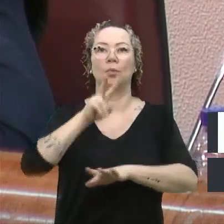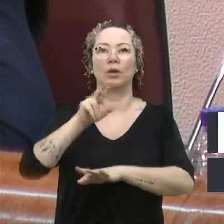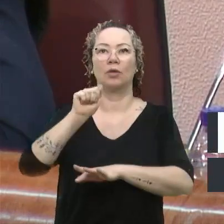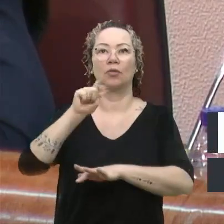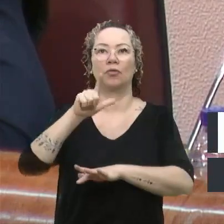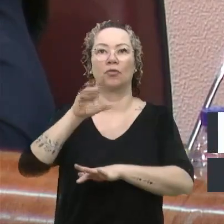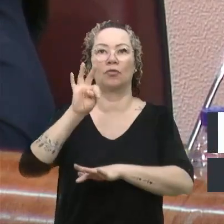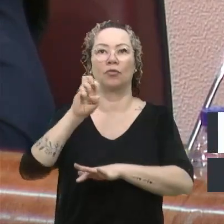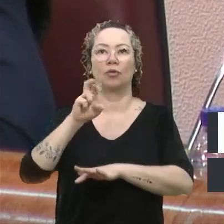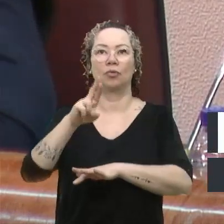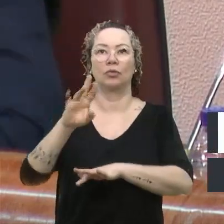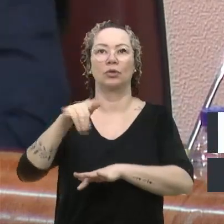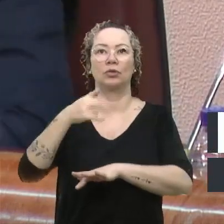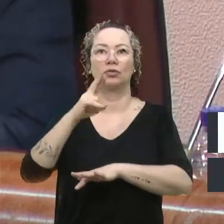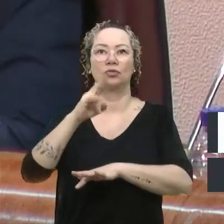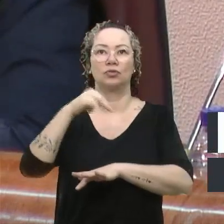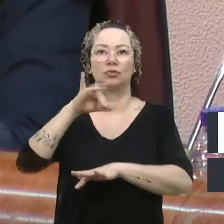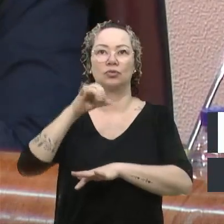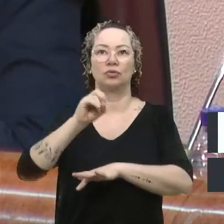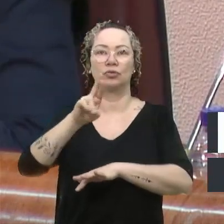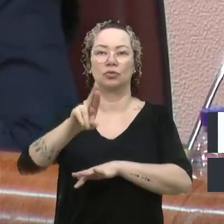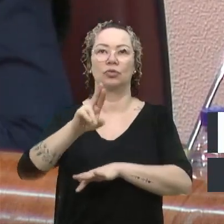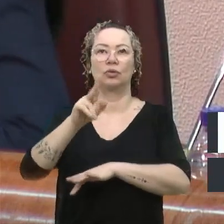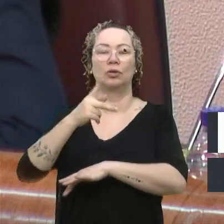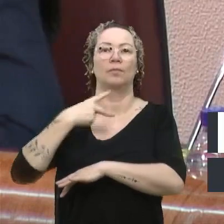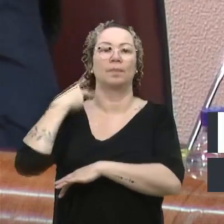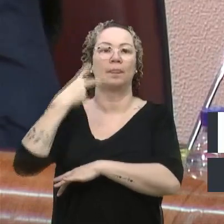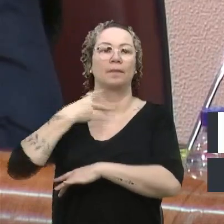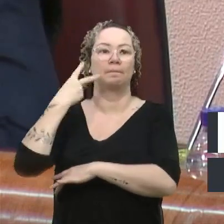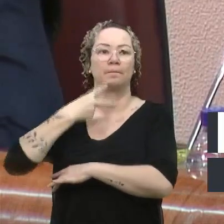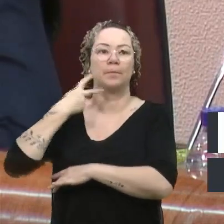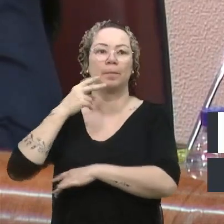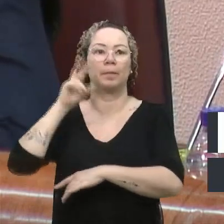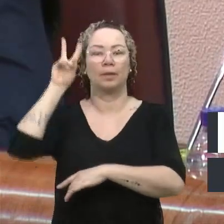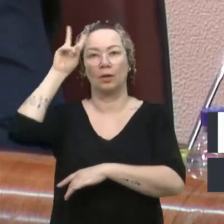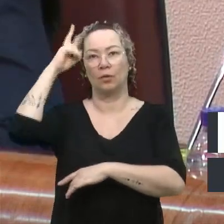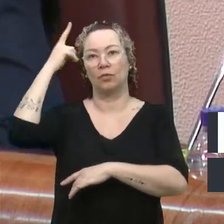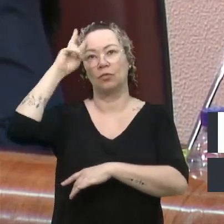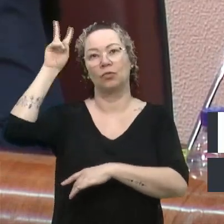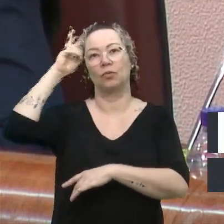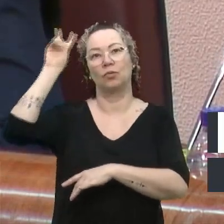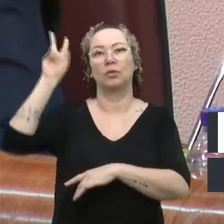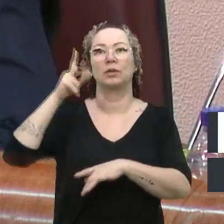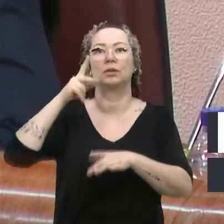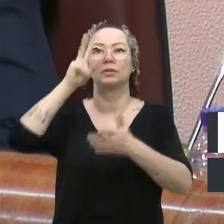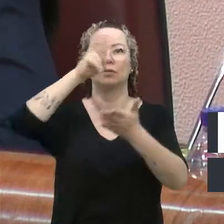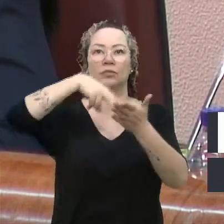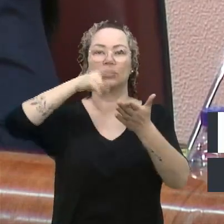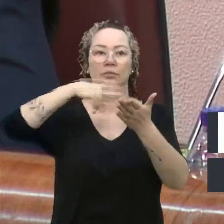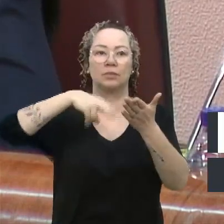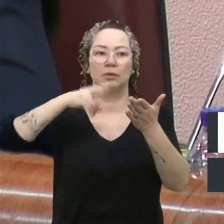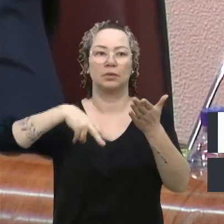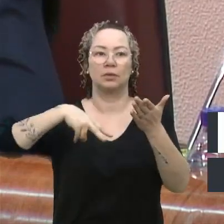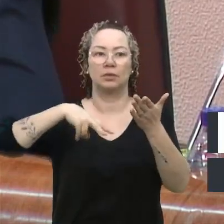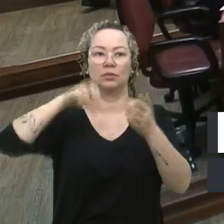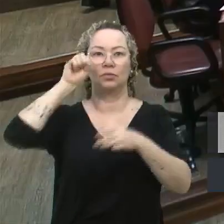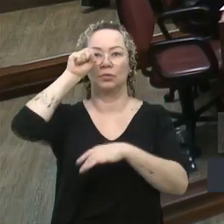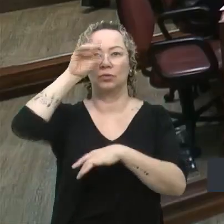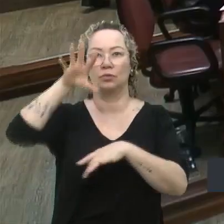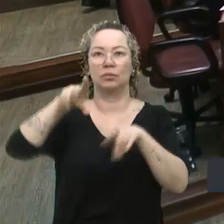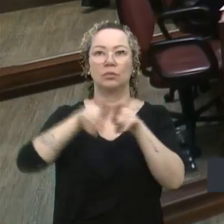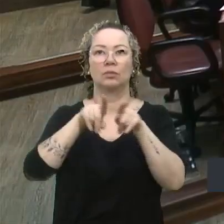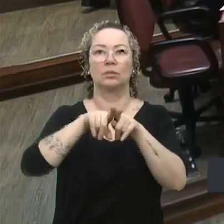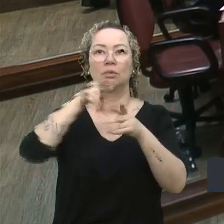Júnior. Vereador Velocino ex-Adoc Fiuza. Para a leitura do parecer. Pois não,